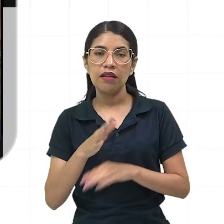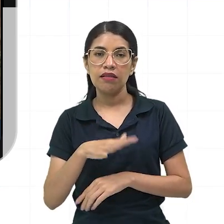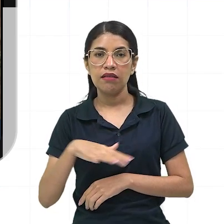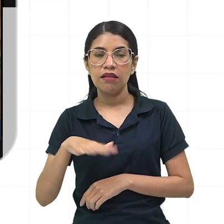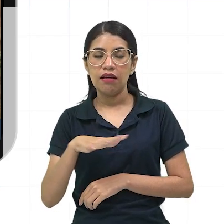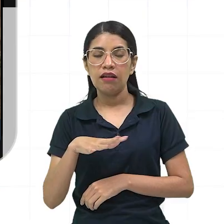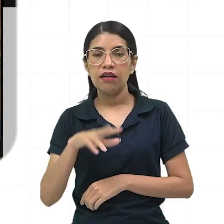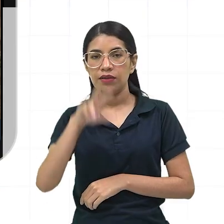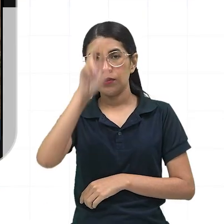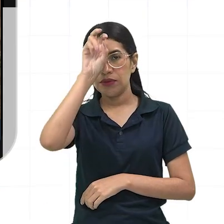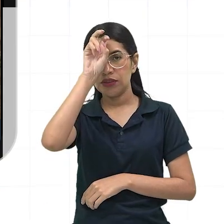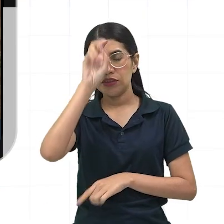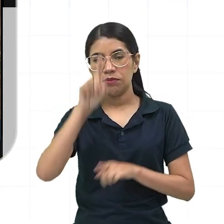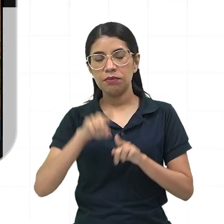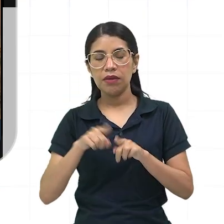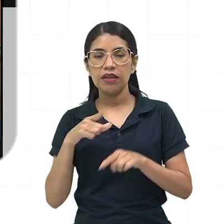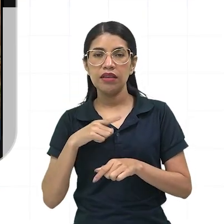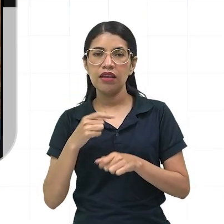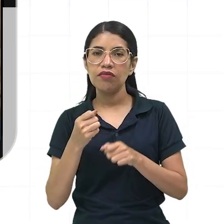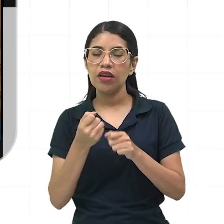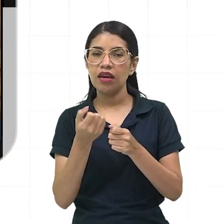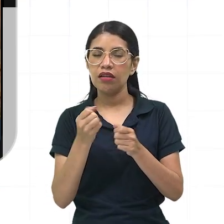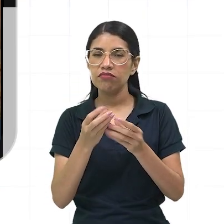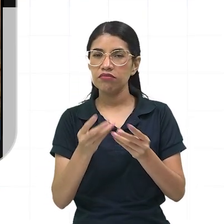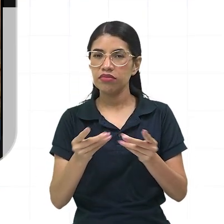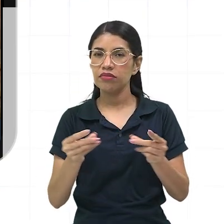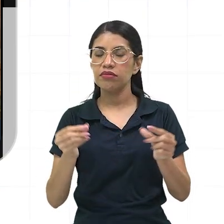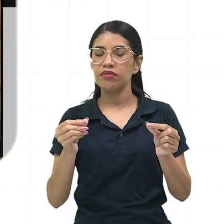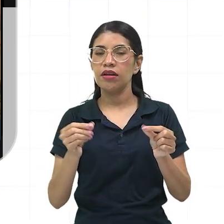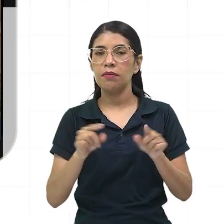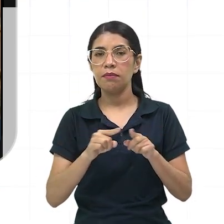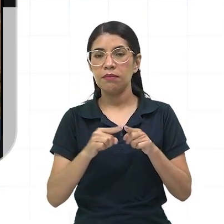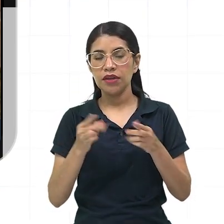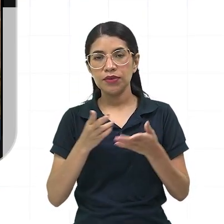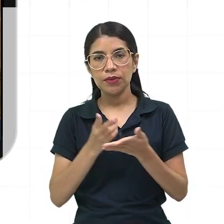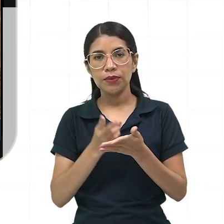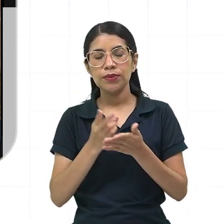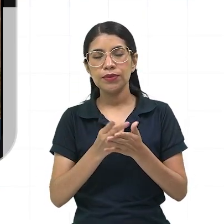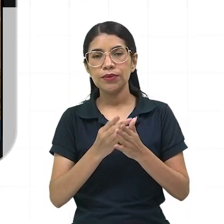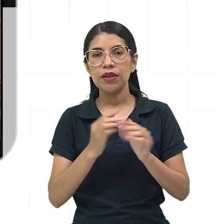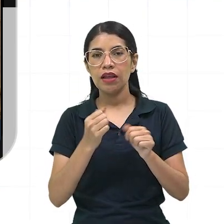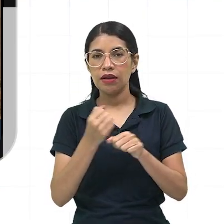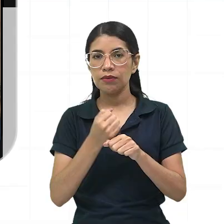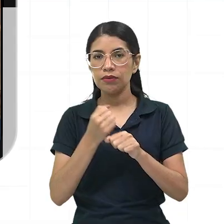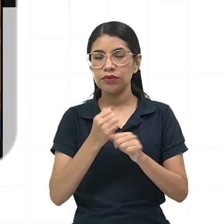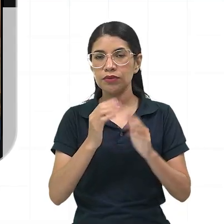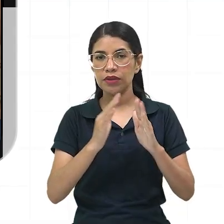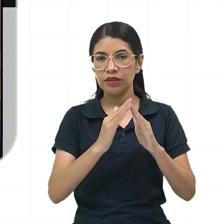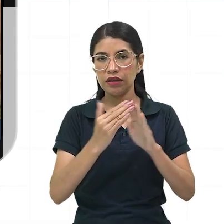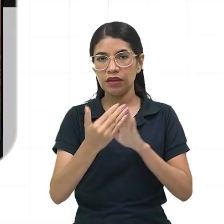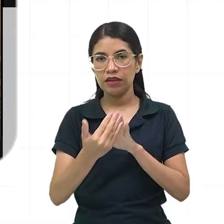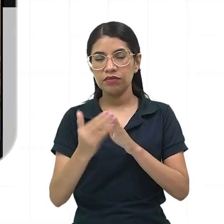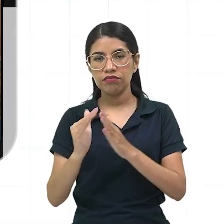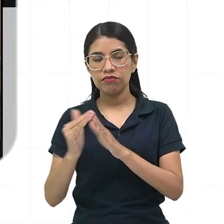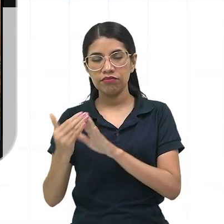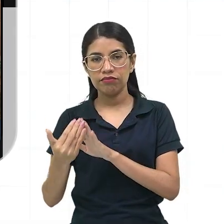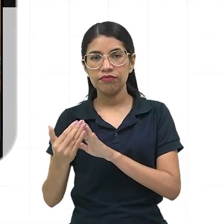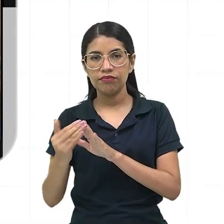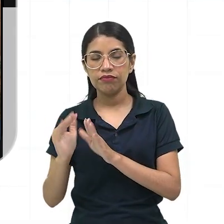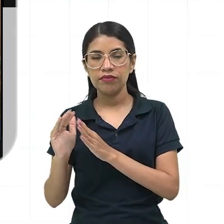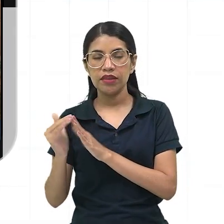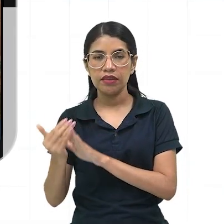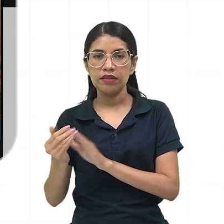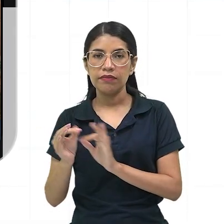elas passaram por um desgaste pela ação do tempo, mas a gente ainda tem aí as pirâmides de Kelps, Khafre